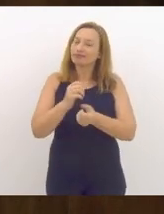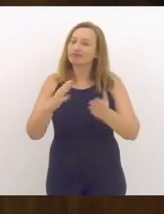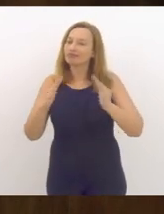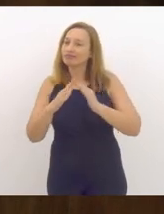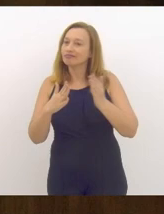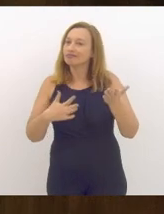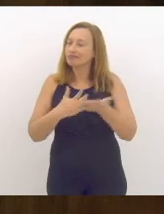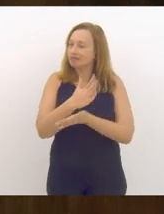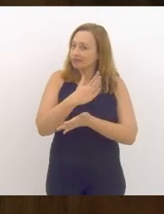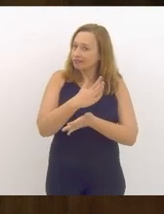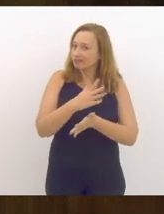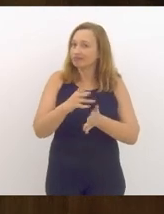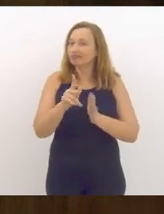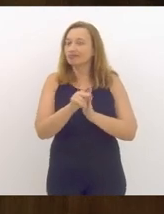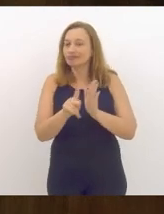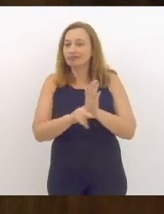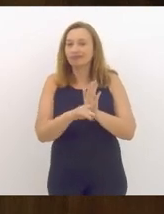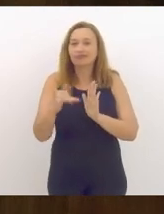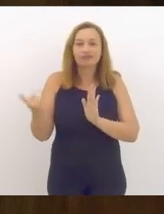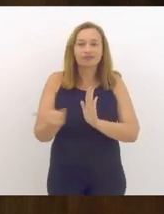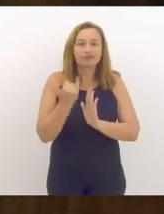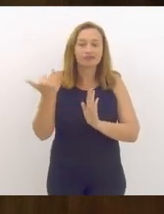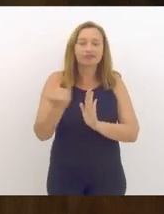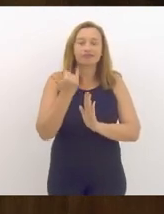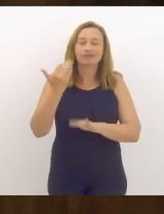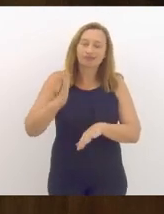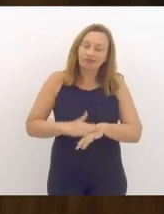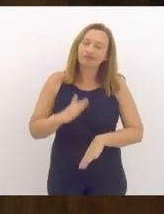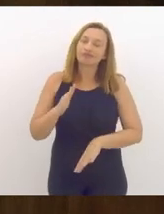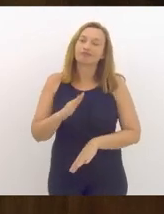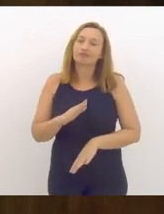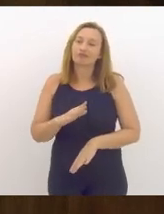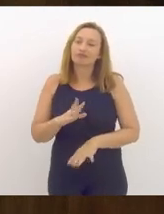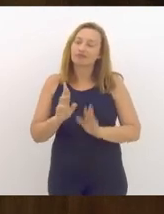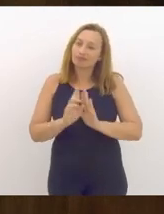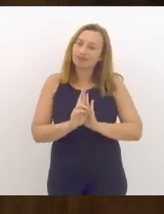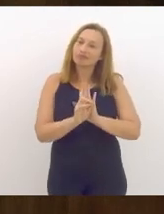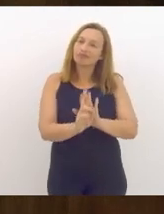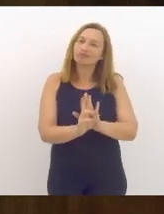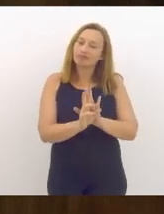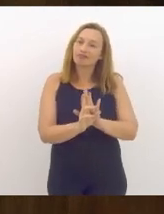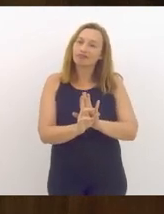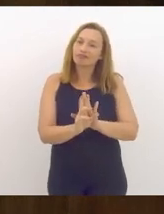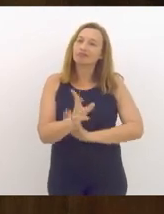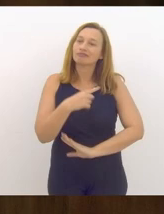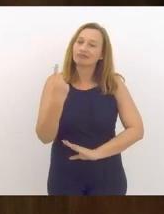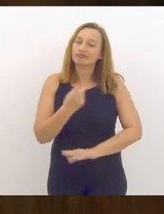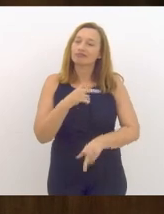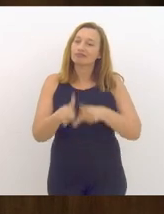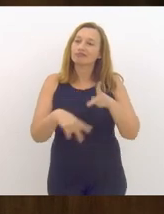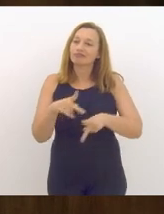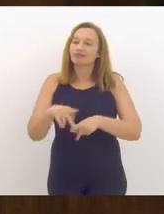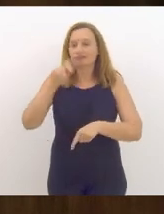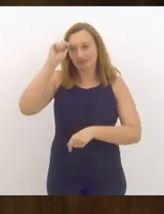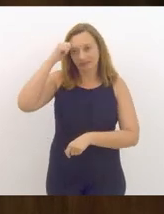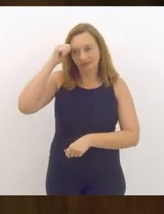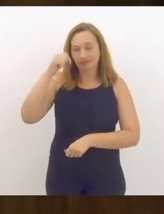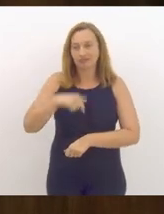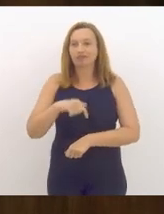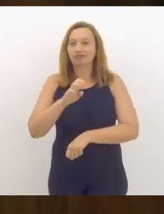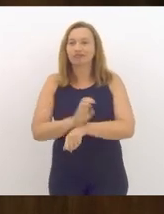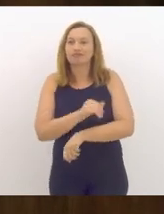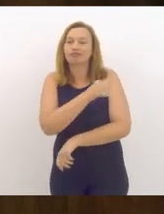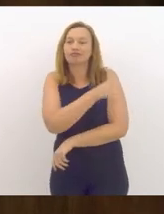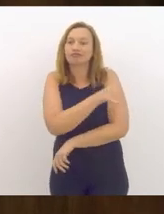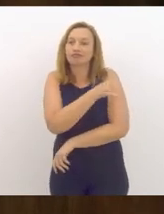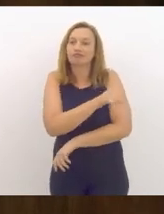esse projeto importante demais para a representatividade do nosso povo negro aqui no estado